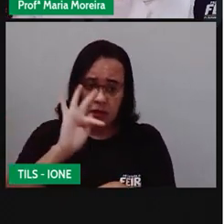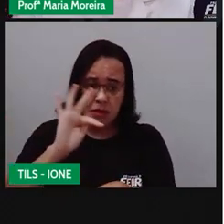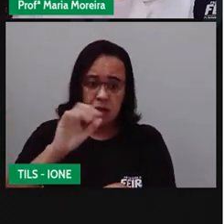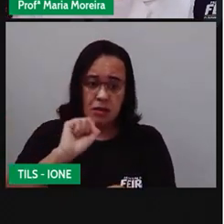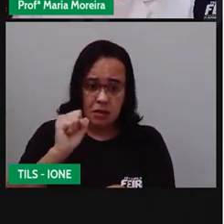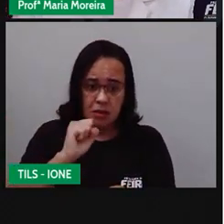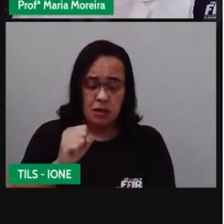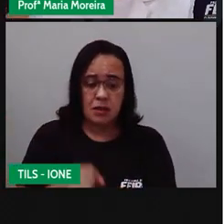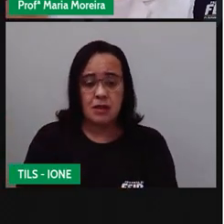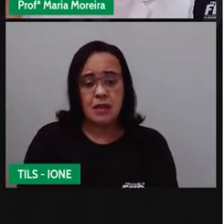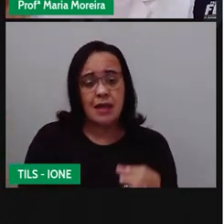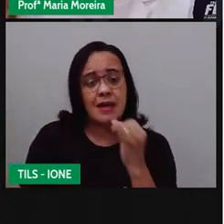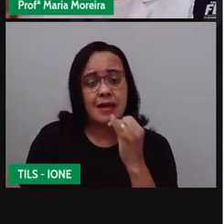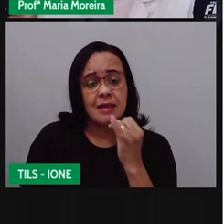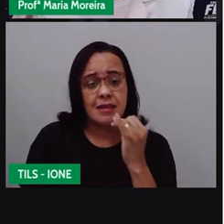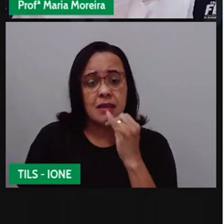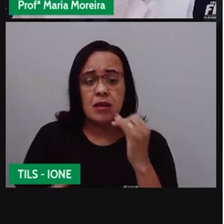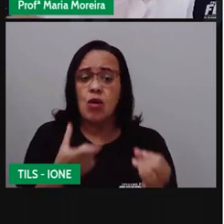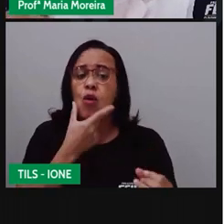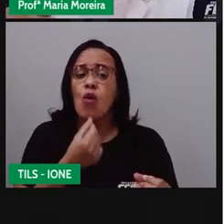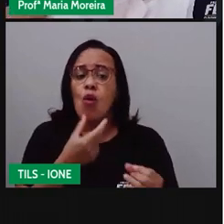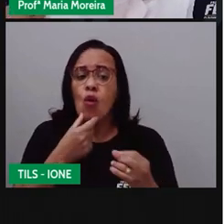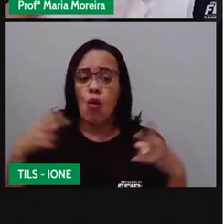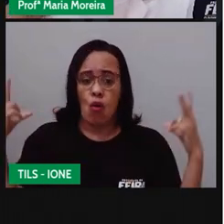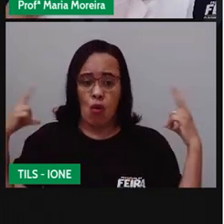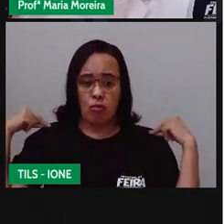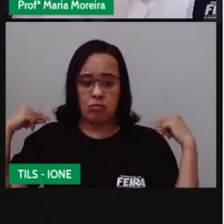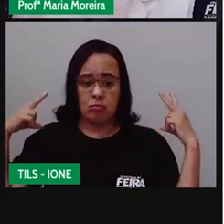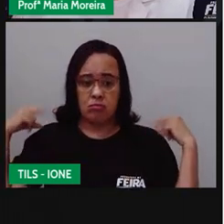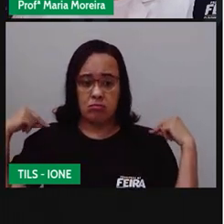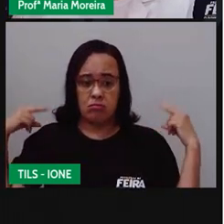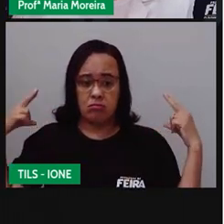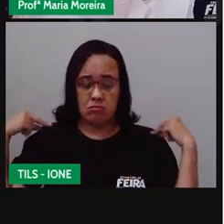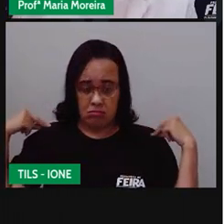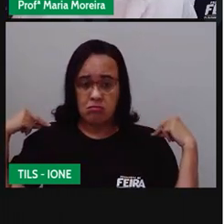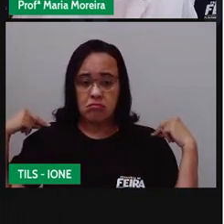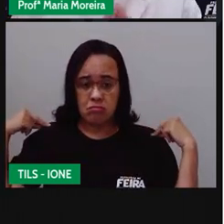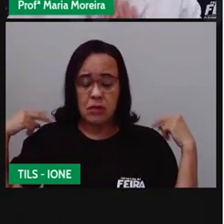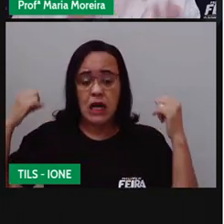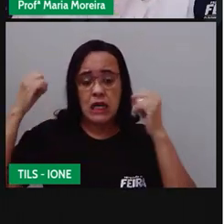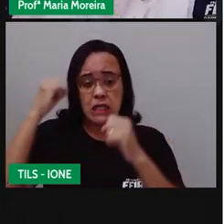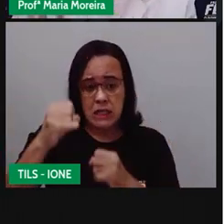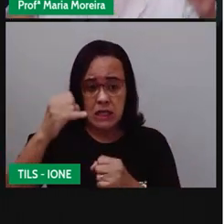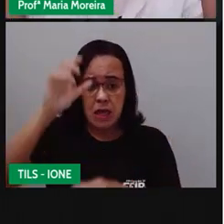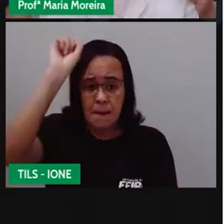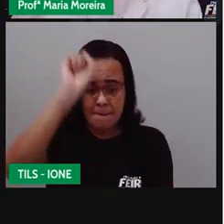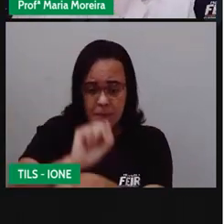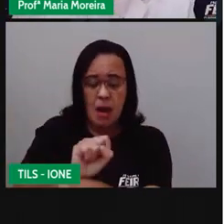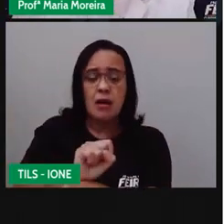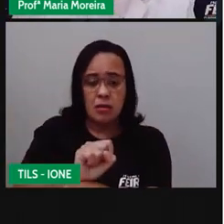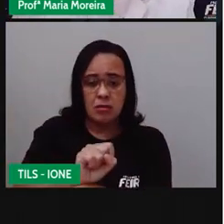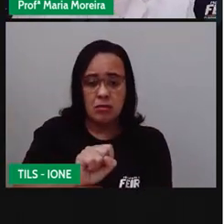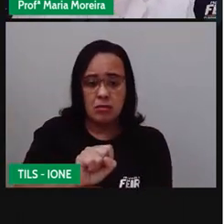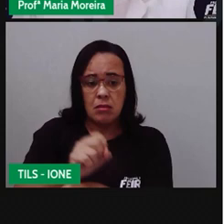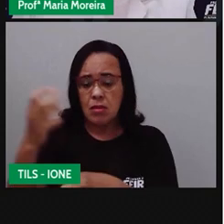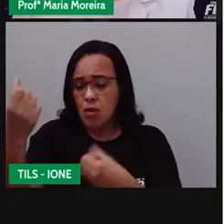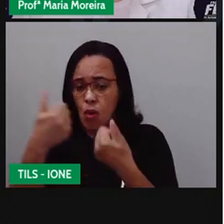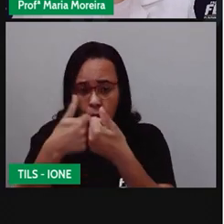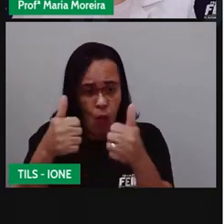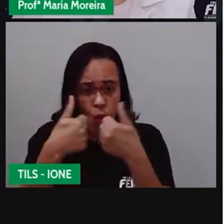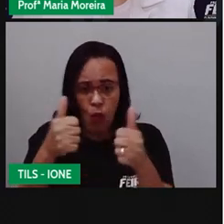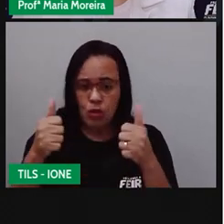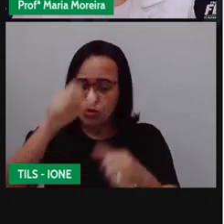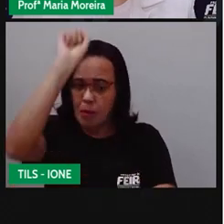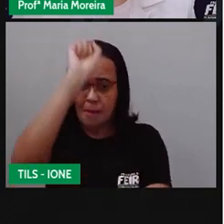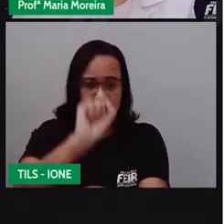que trabalha aí nos ônibus, os motoristas, né? Os cobradores de ônibus. Pronto, greve, parou.